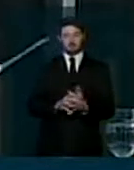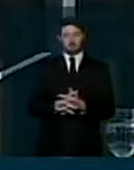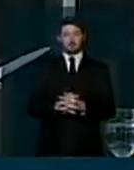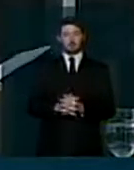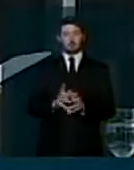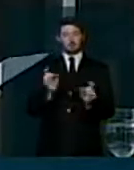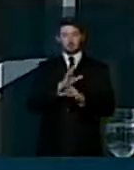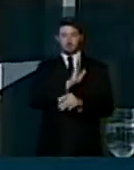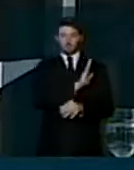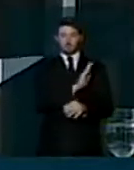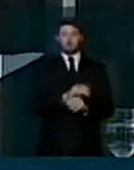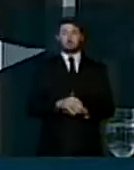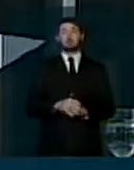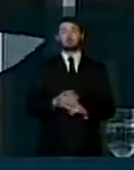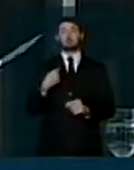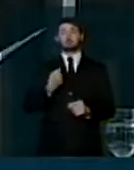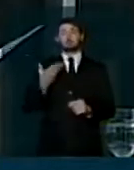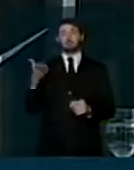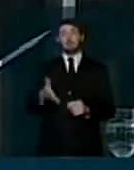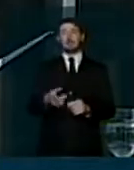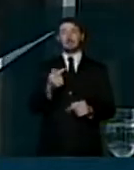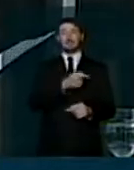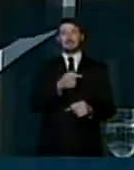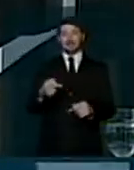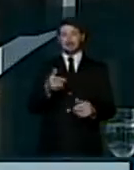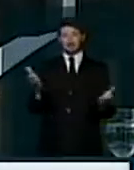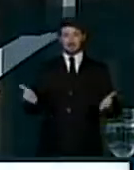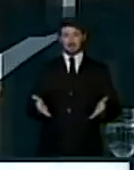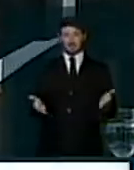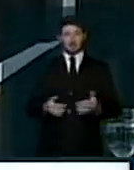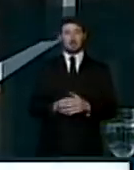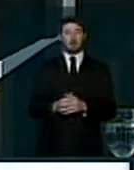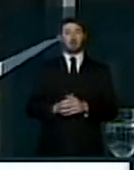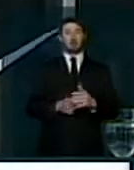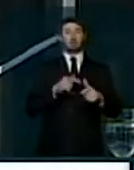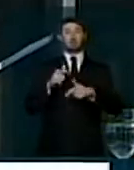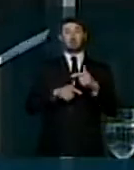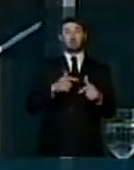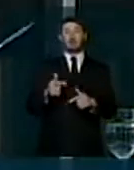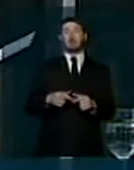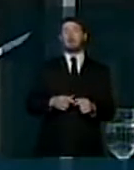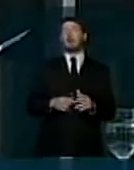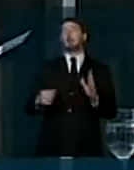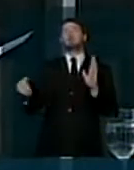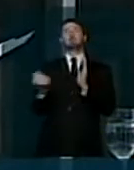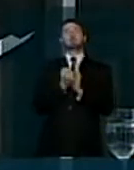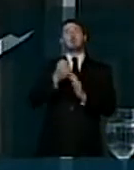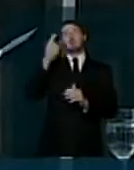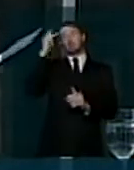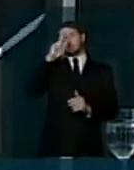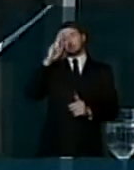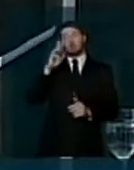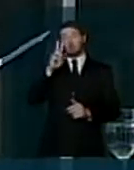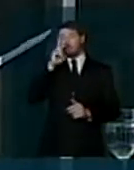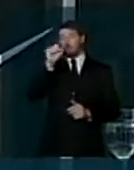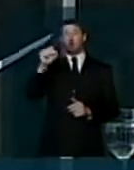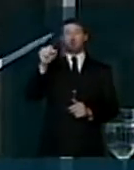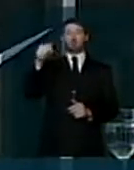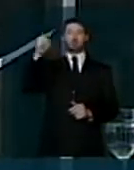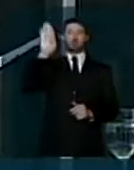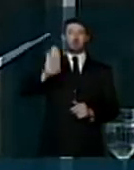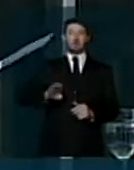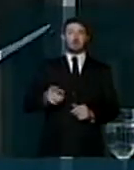Só concluindo, senhor presidente, eu participei dessa semana de um trabalho mais histórico que o Brasil, que essa